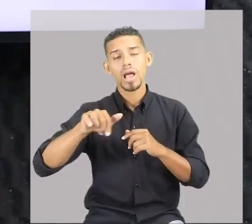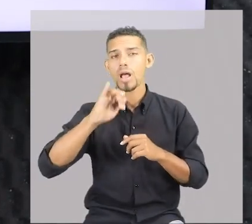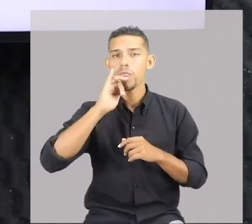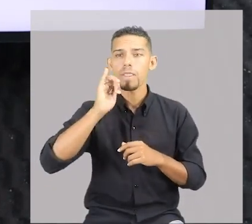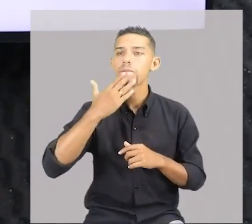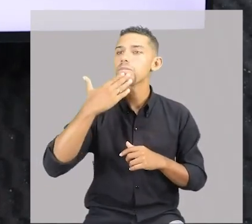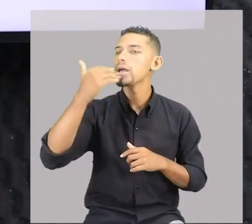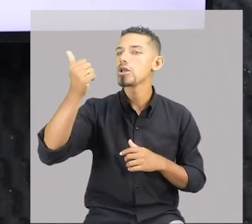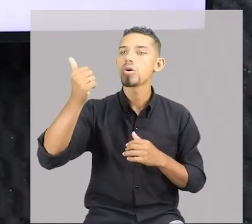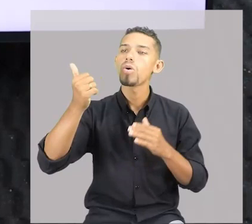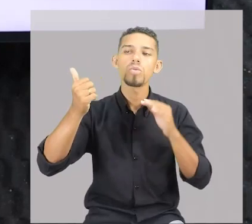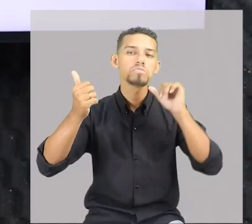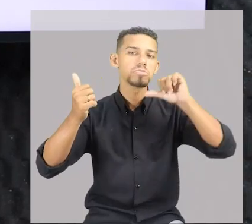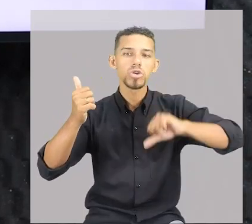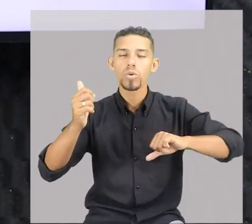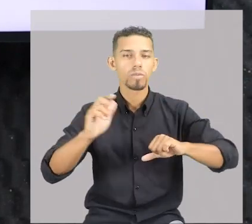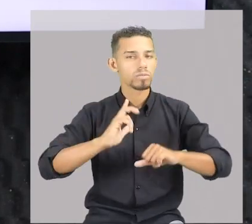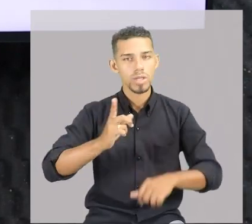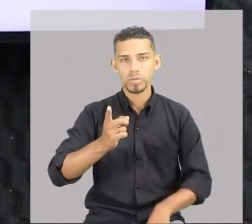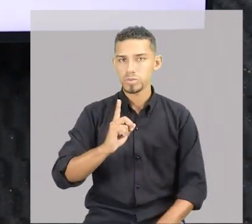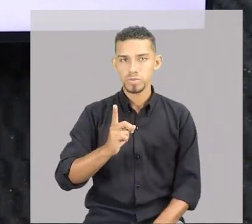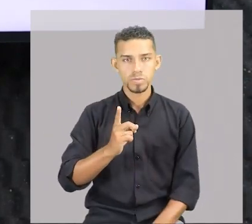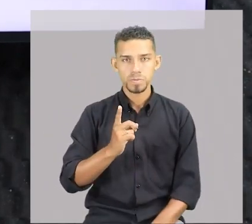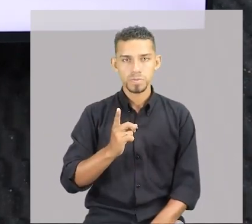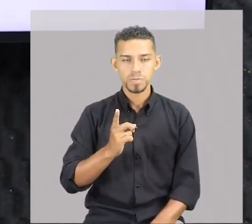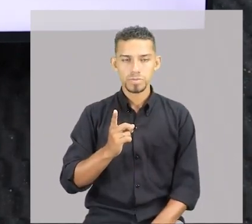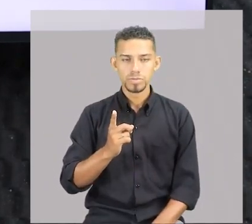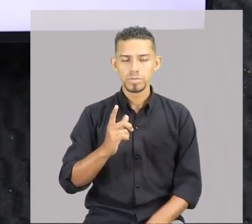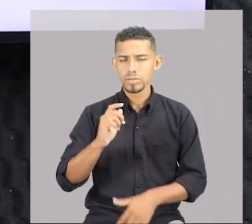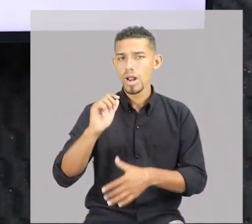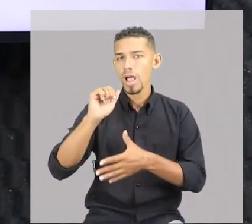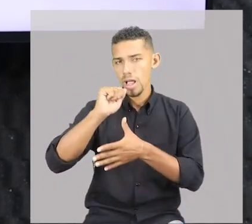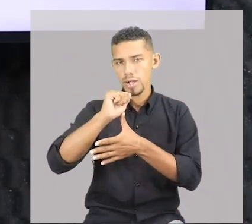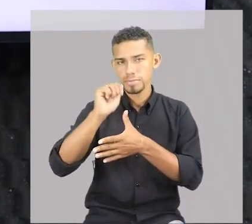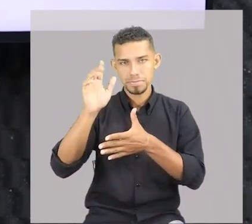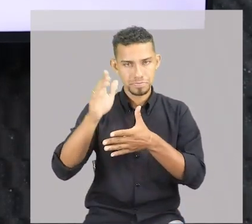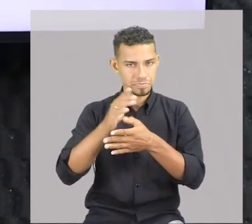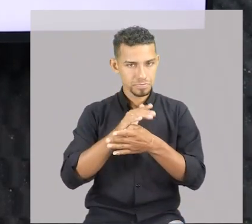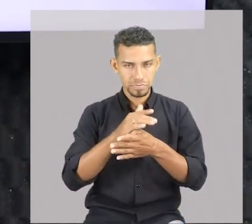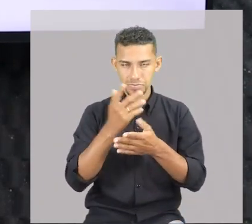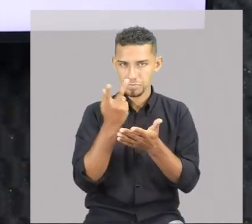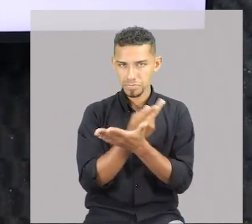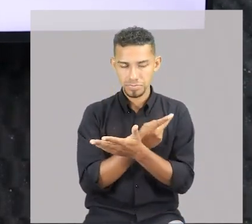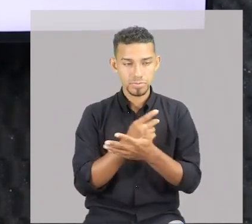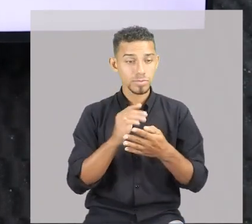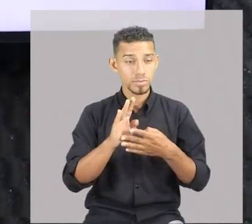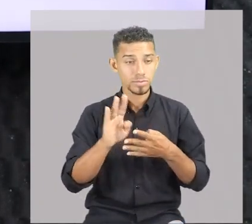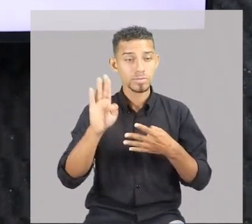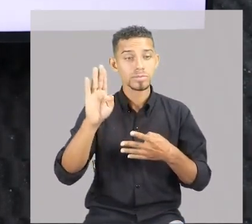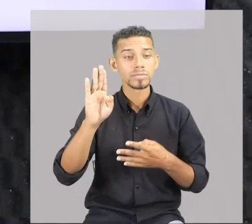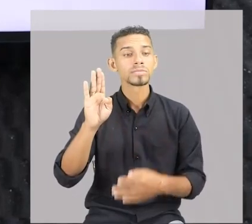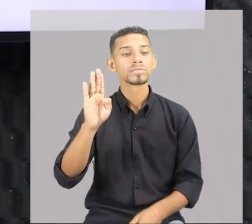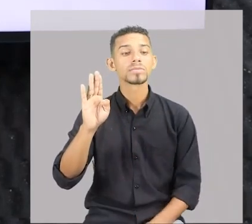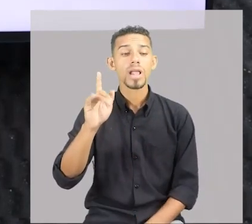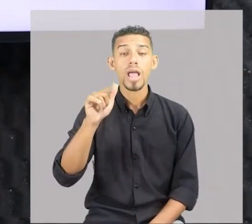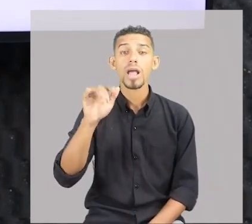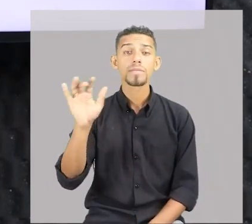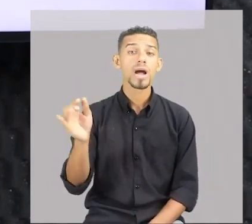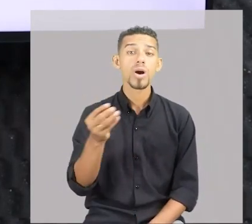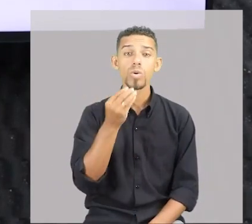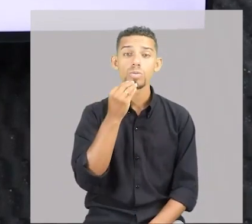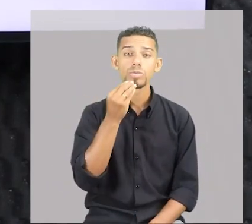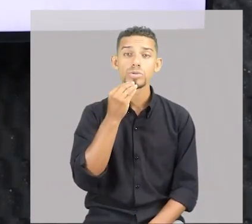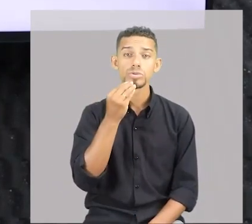sejam melhores ou piores que a nossa, tá? Então a letra A você pode descartar. Letra B. É uma